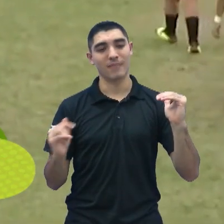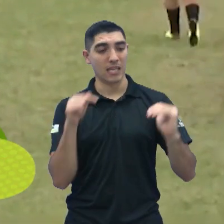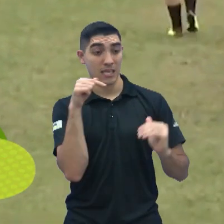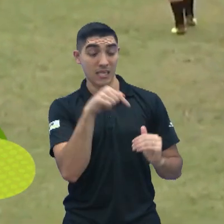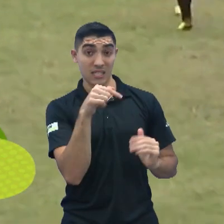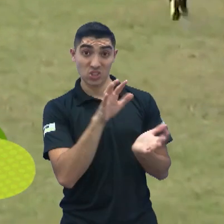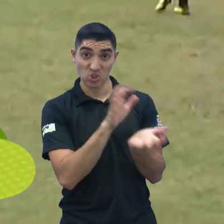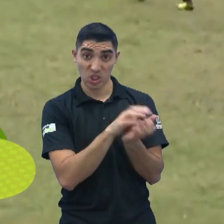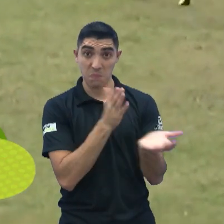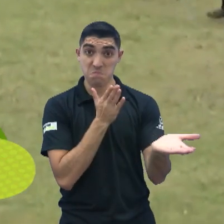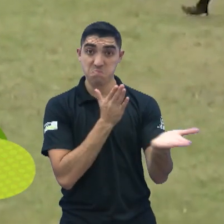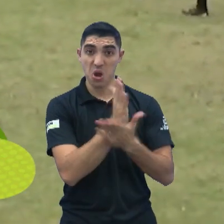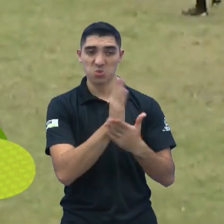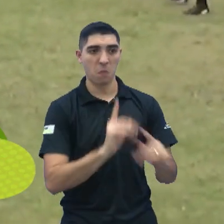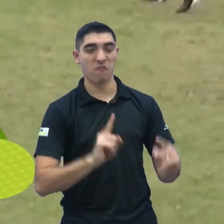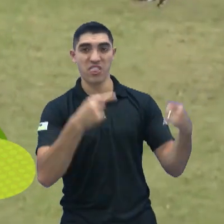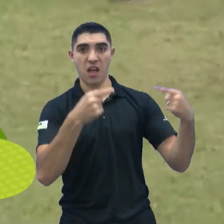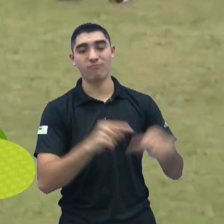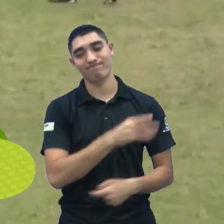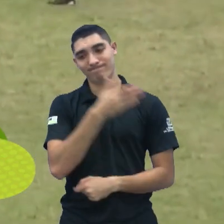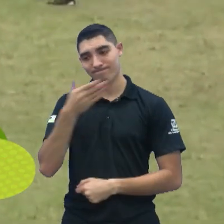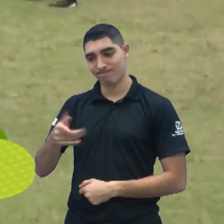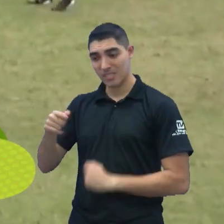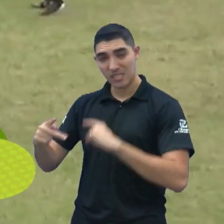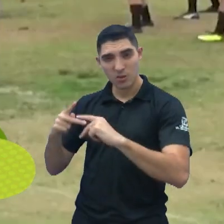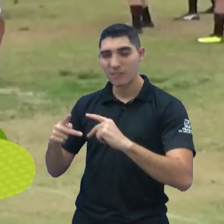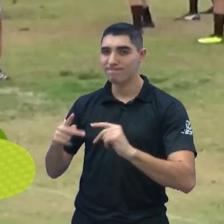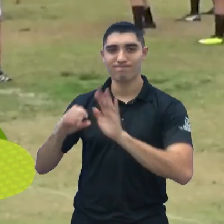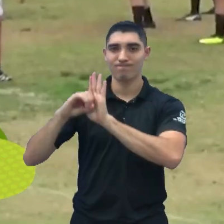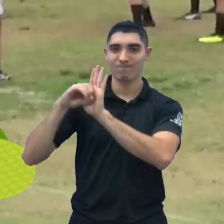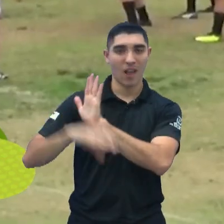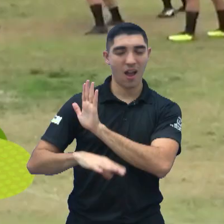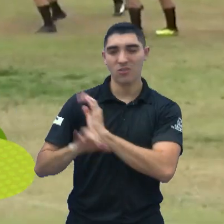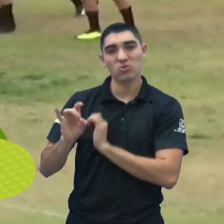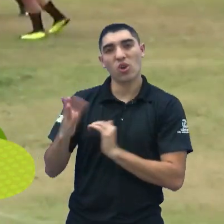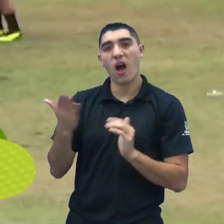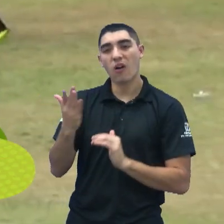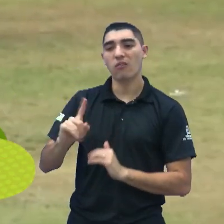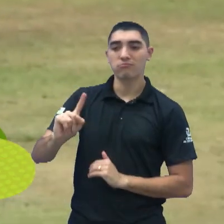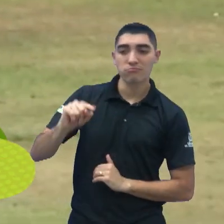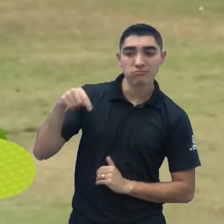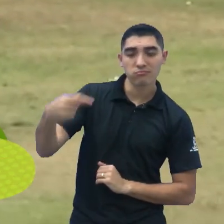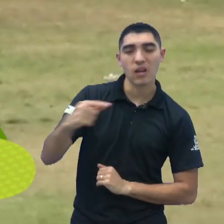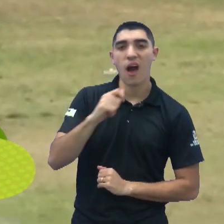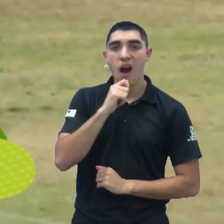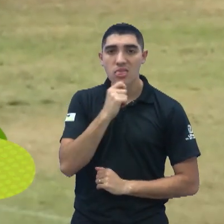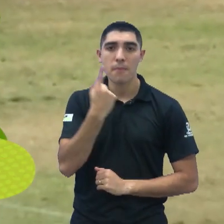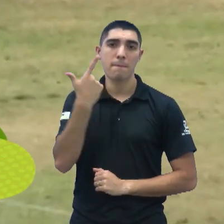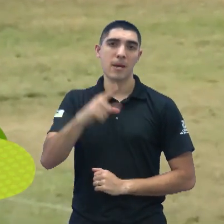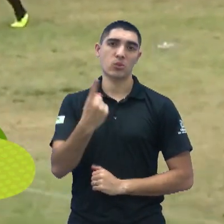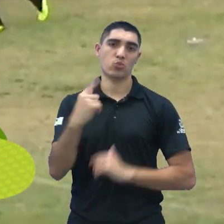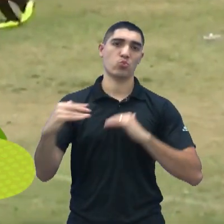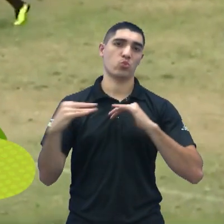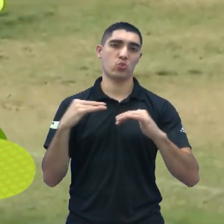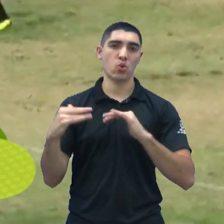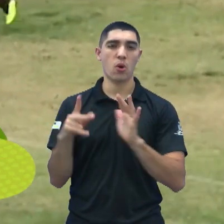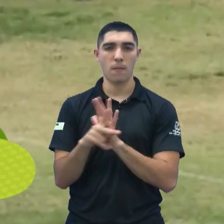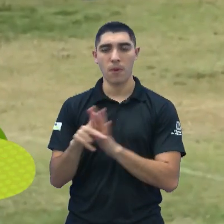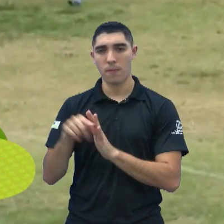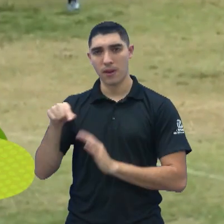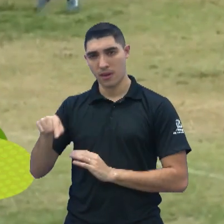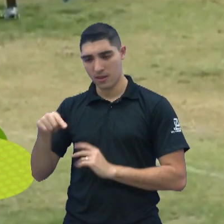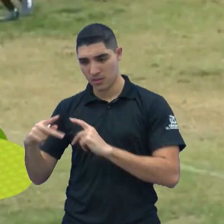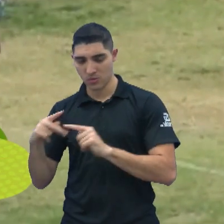da competição. Já o São José está eliminado e apenas cumpre tabela na última rodada contra o Charrua do